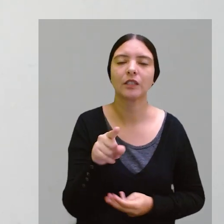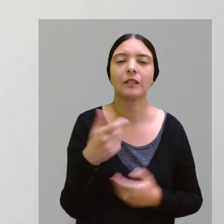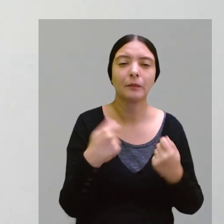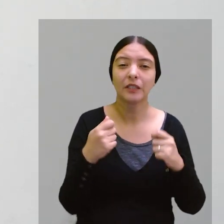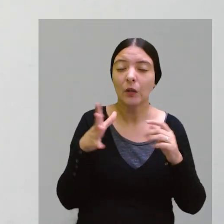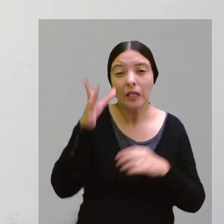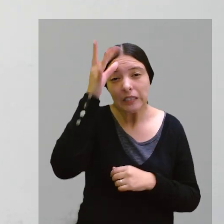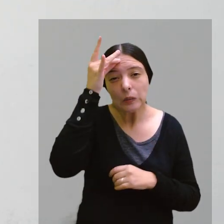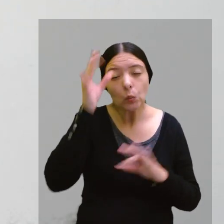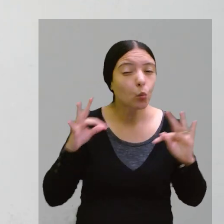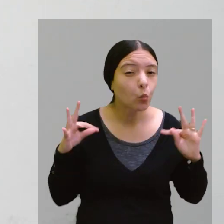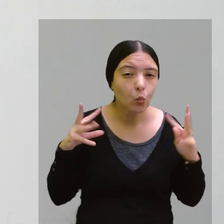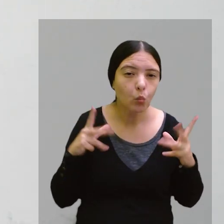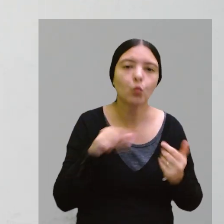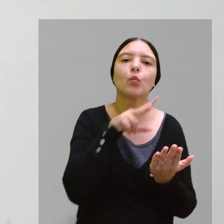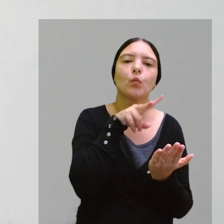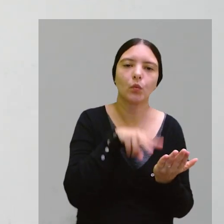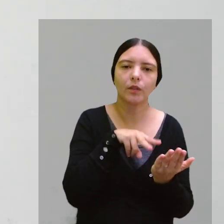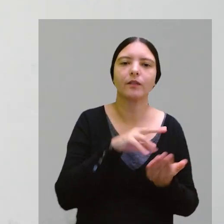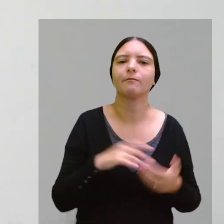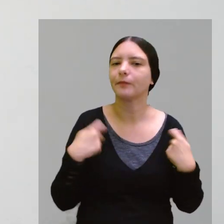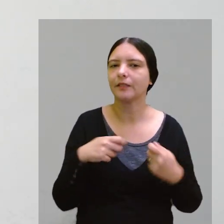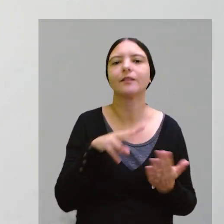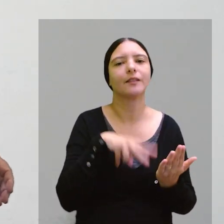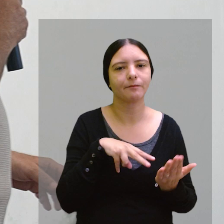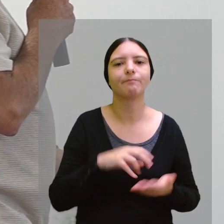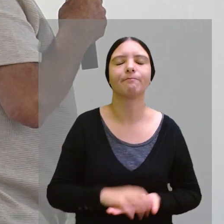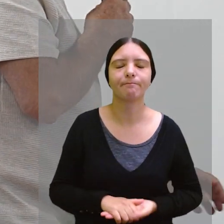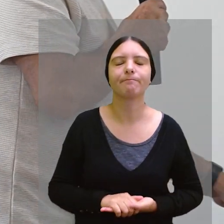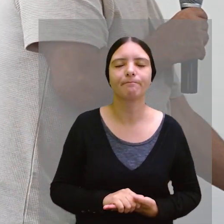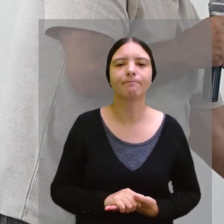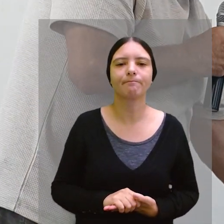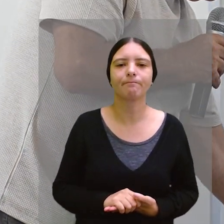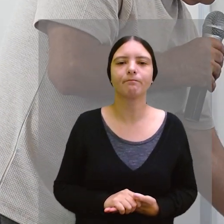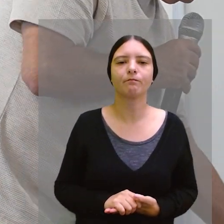de tudo isso é o seguinte: leiam. Tem que ler.